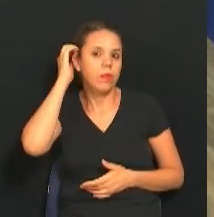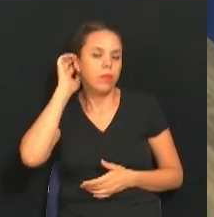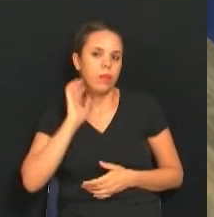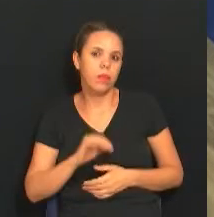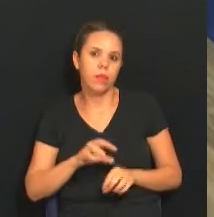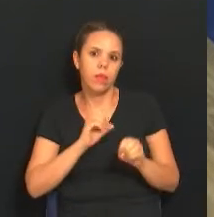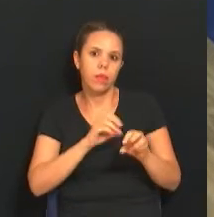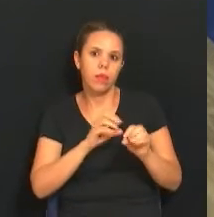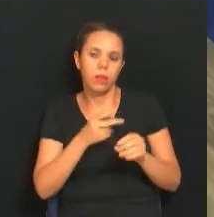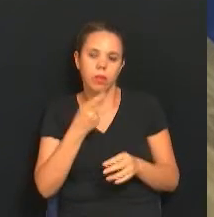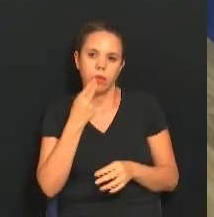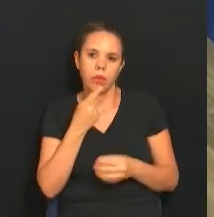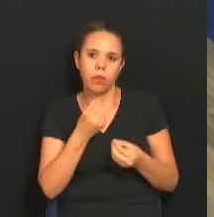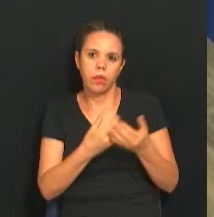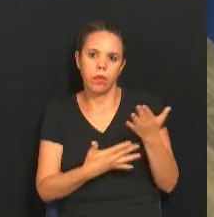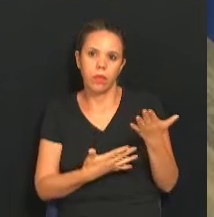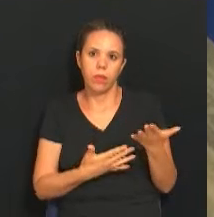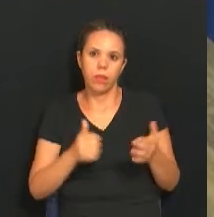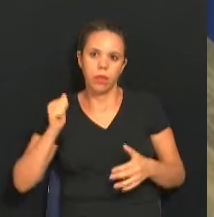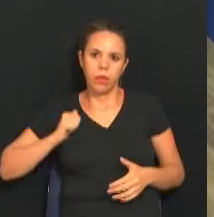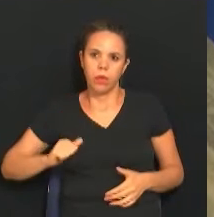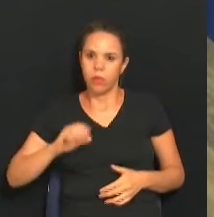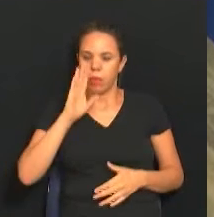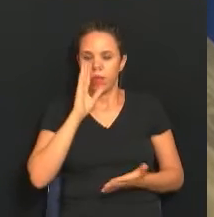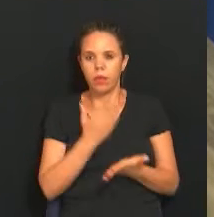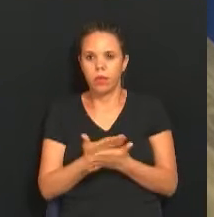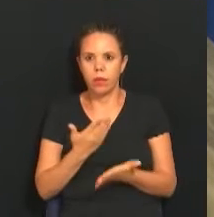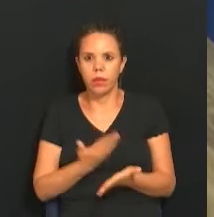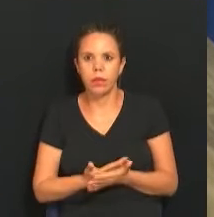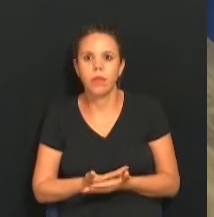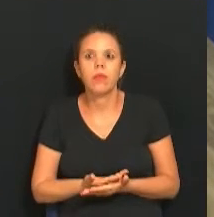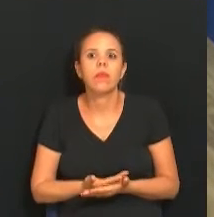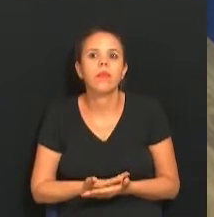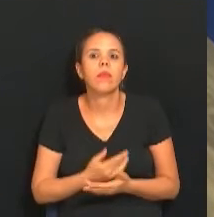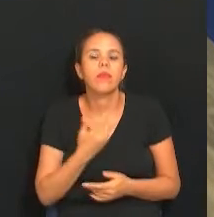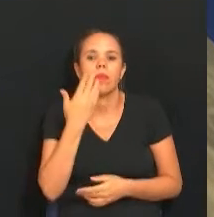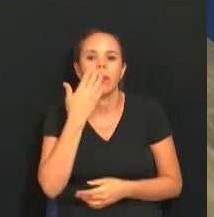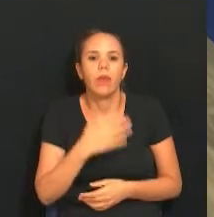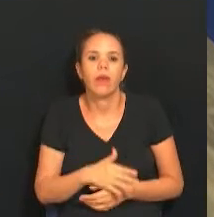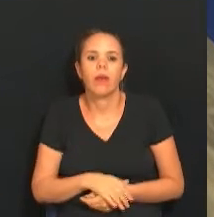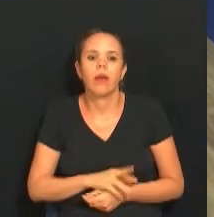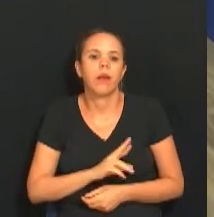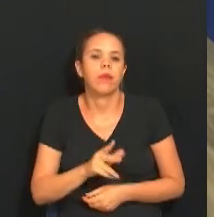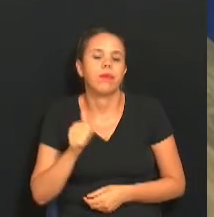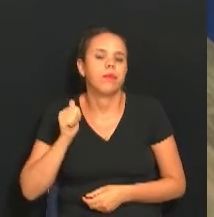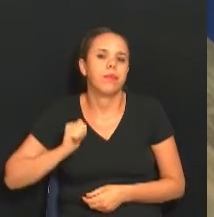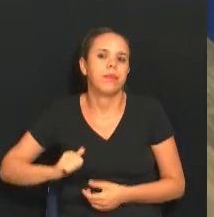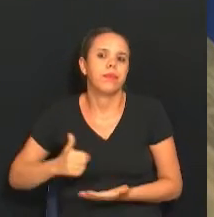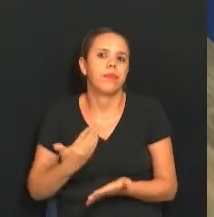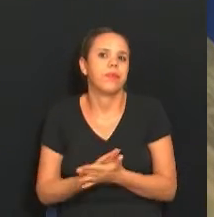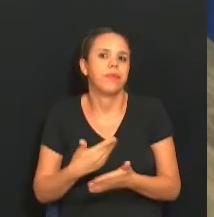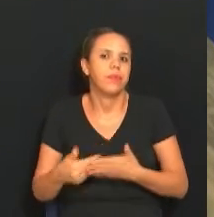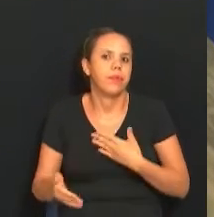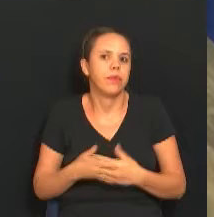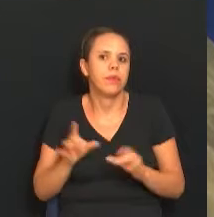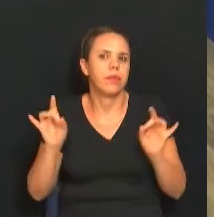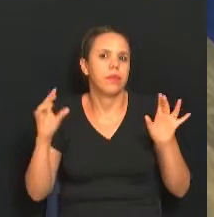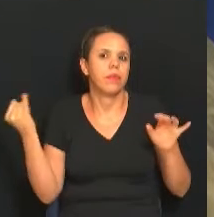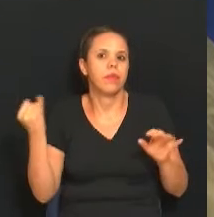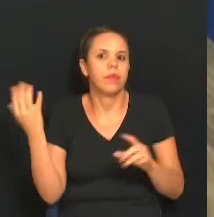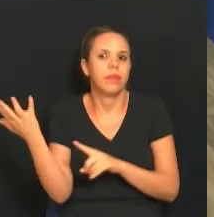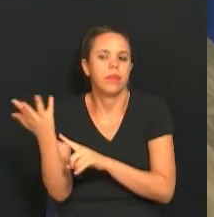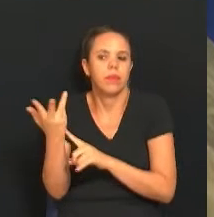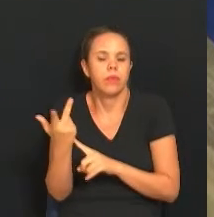educação né porque assim bolsa de estudo disponível aí para as crianças mas não é uma bolsa de estudo qualquer Não envolve